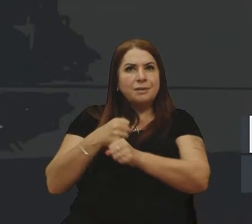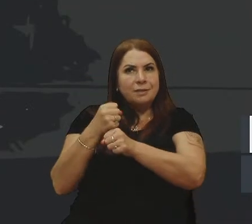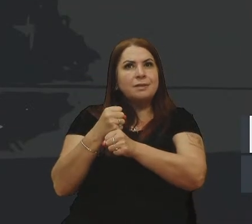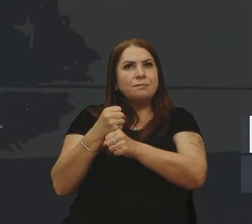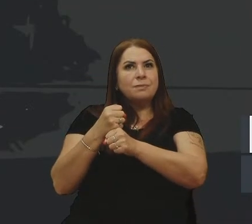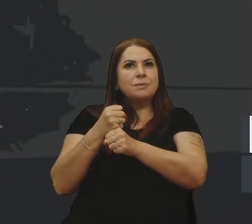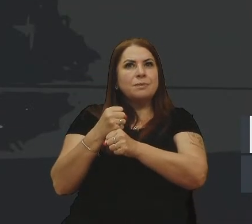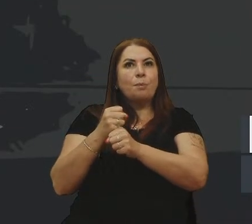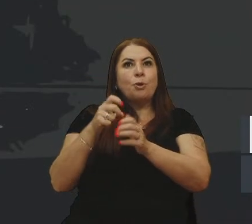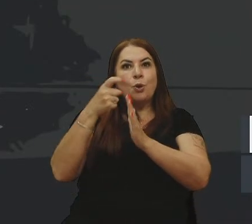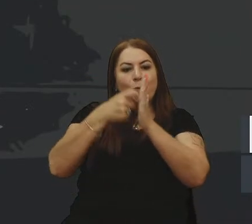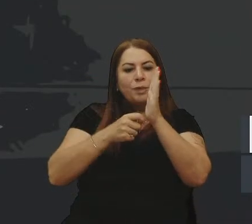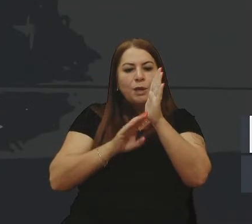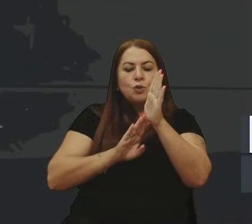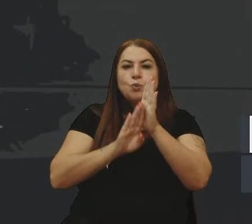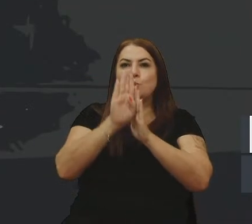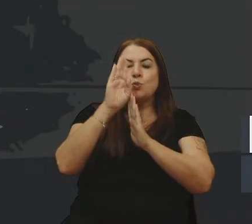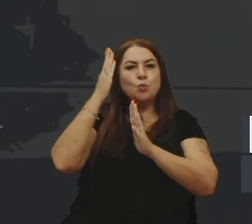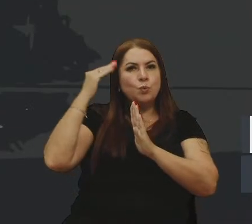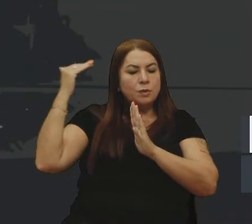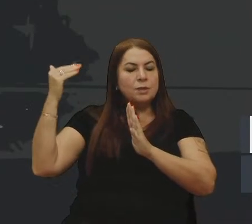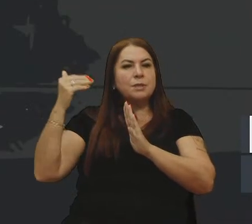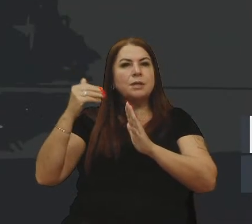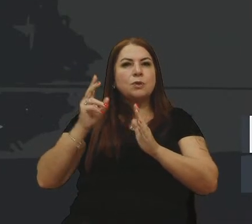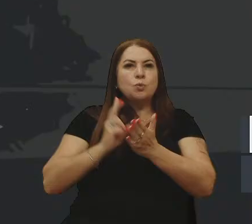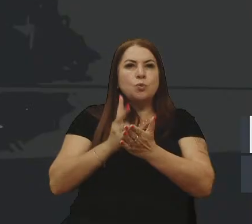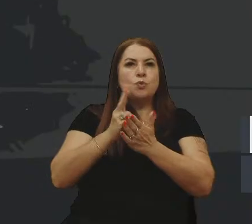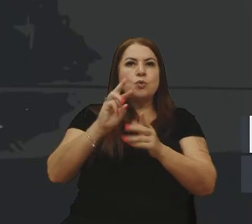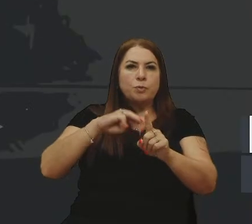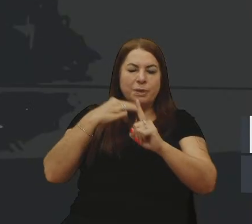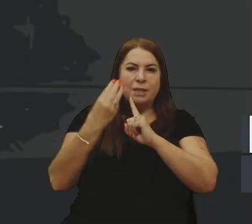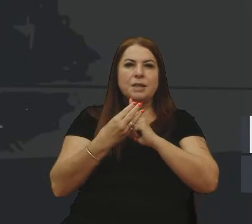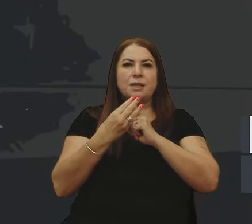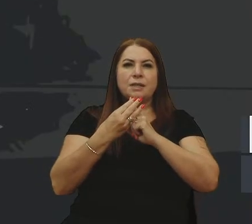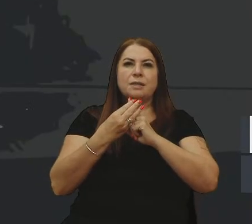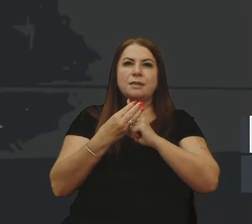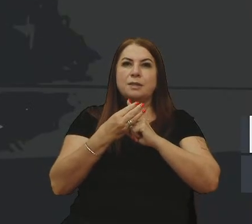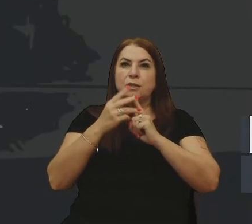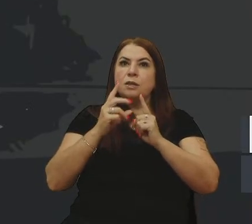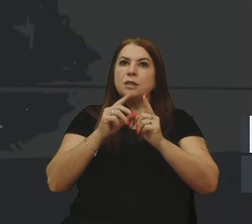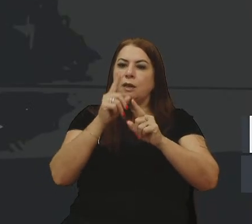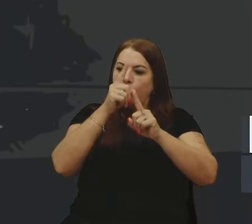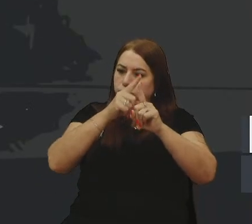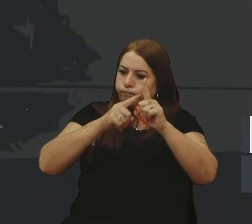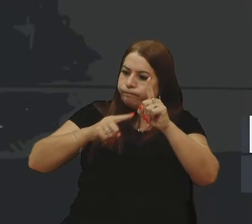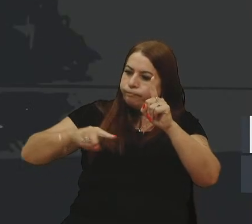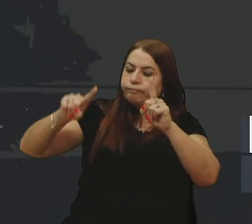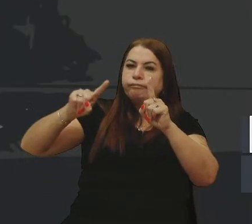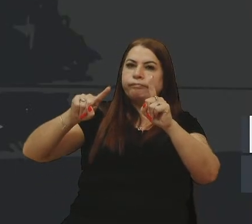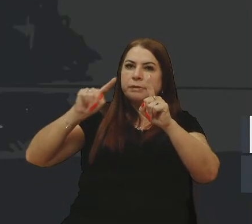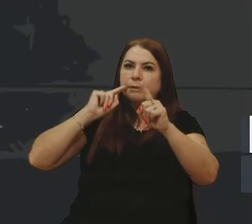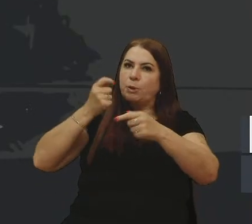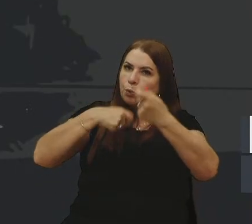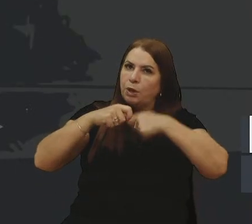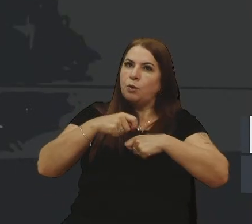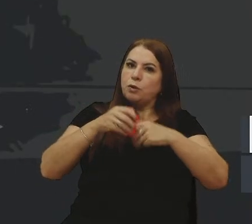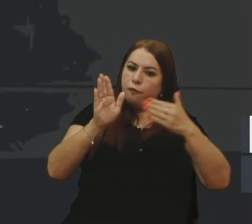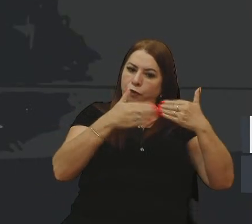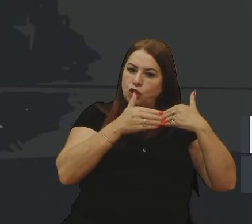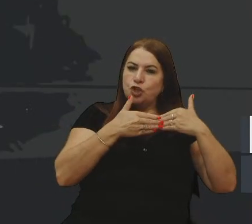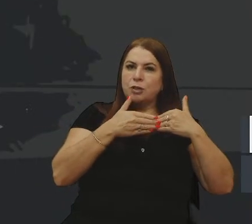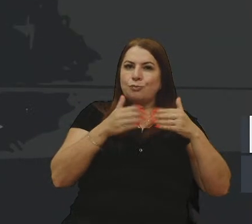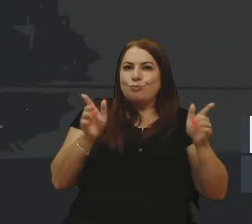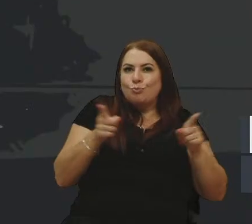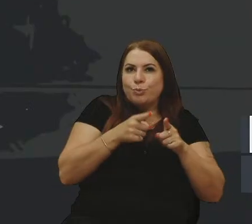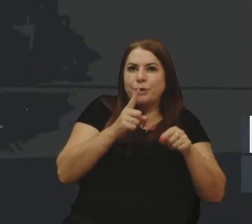taxa de sucesso ela é muito boa. A gente perpetua no mercado e vence muito essa curva, né, que a gente acabou de ouvir aqui de negócios fechando num curto espaço